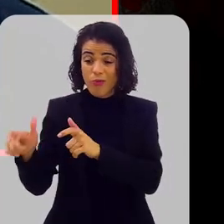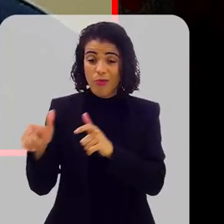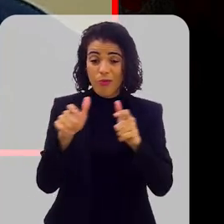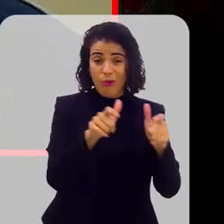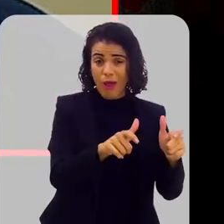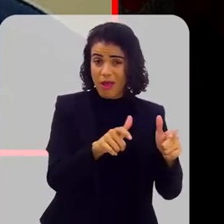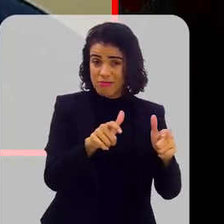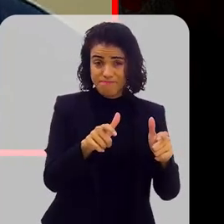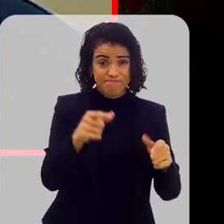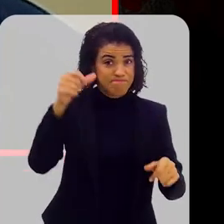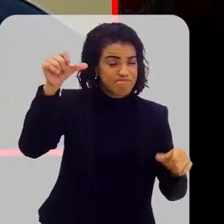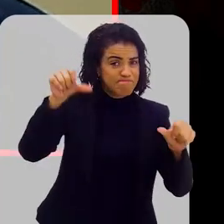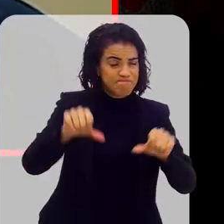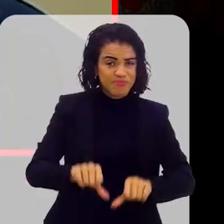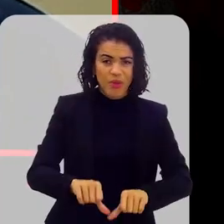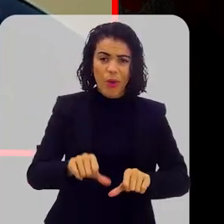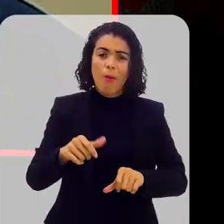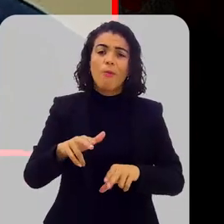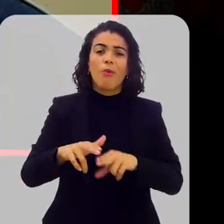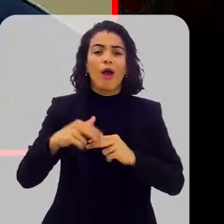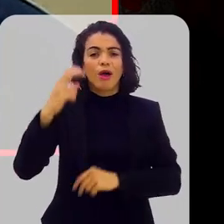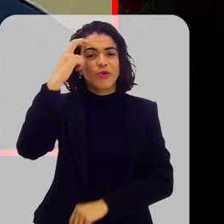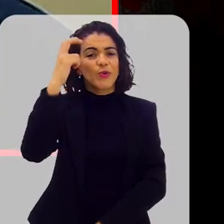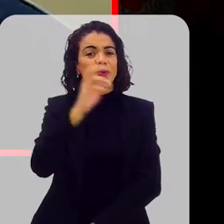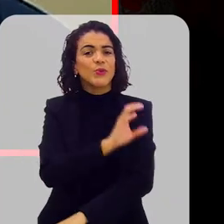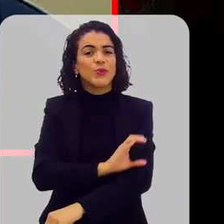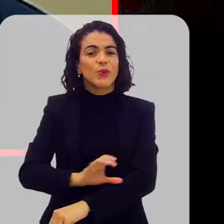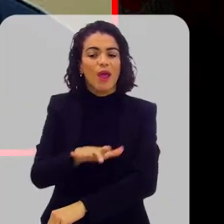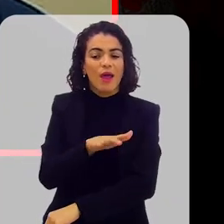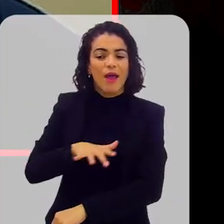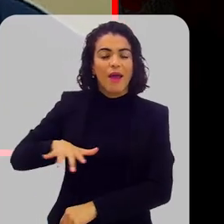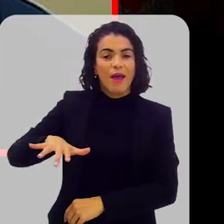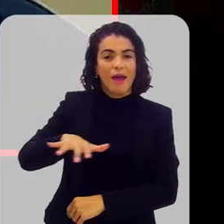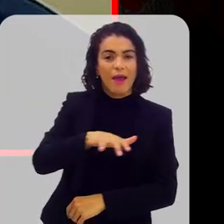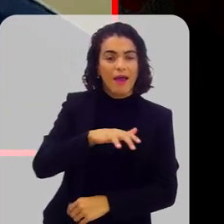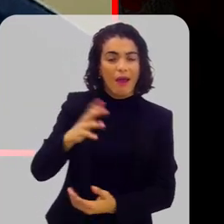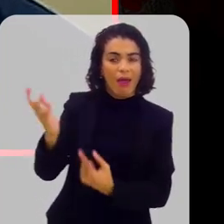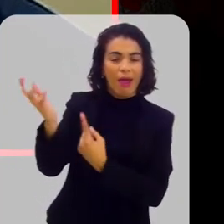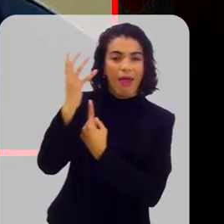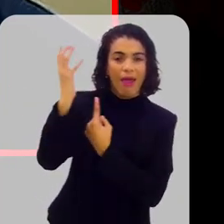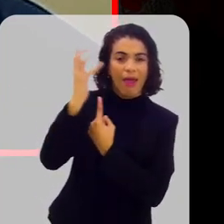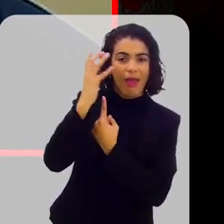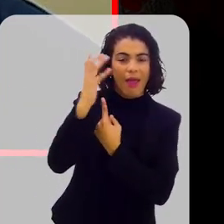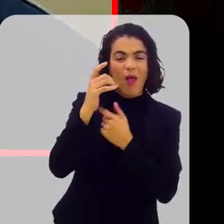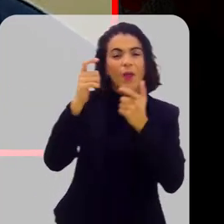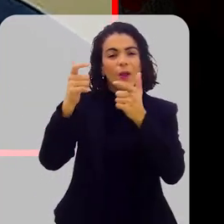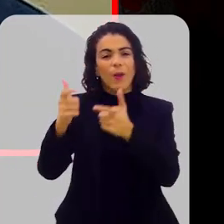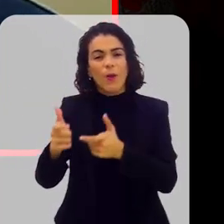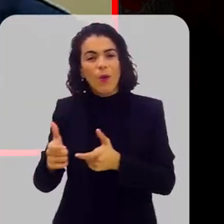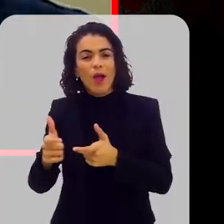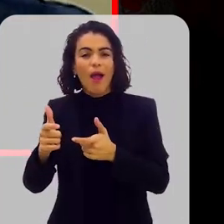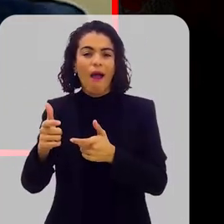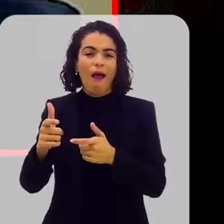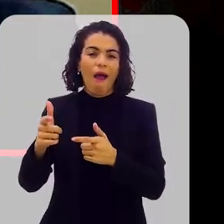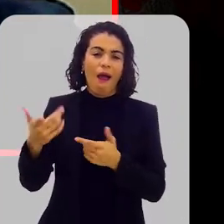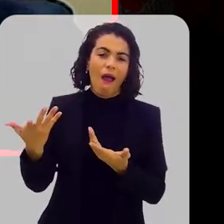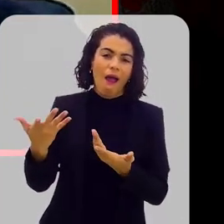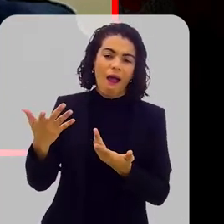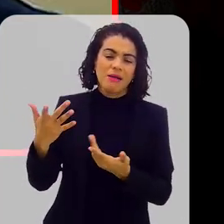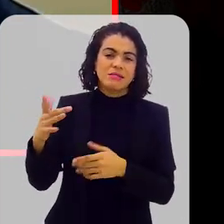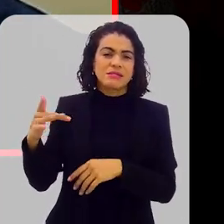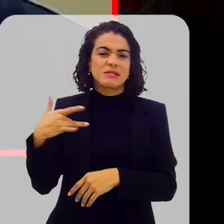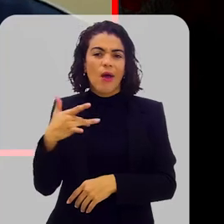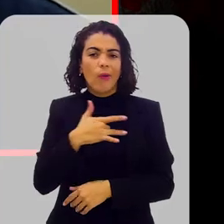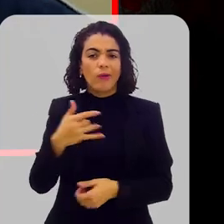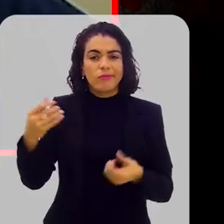algumas regiões, pior ainda, por conta de questões culturais. Infelizmente, quando você vai para lugares com